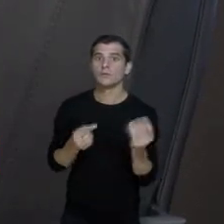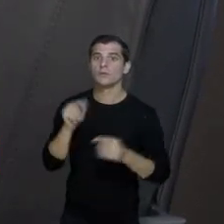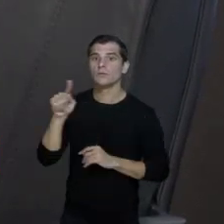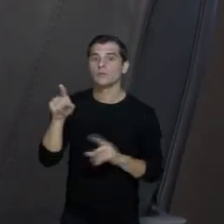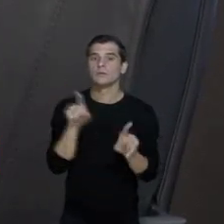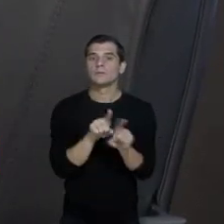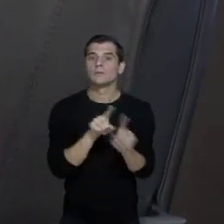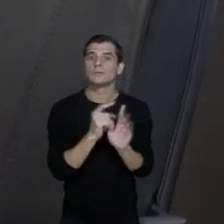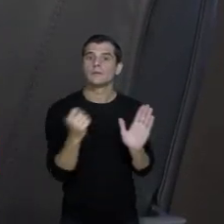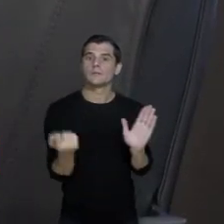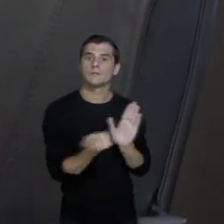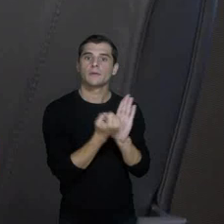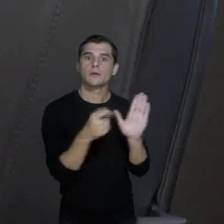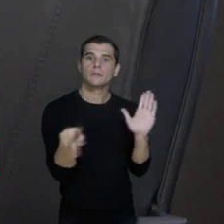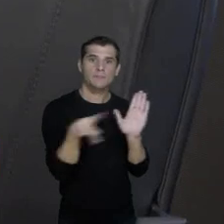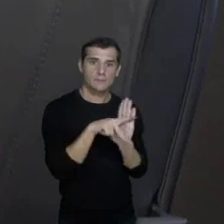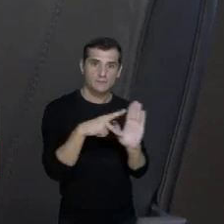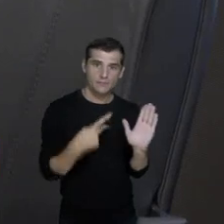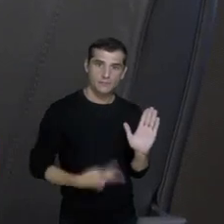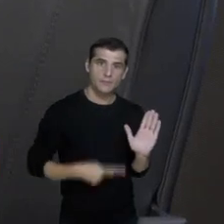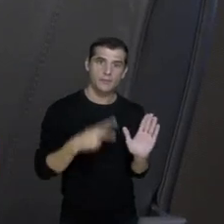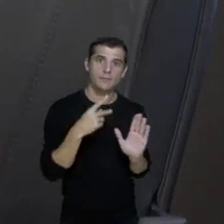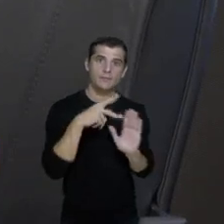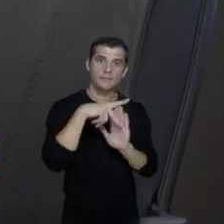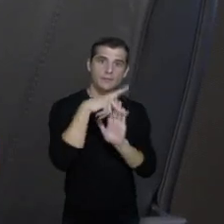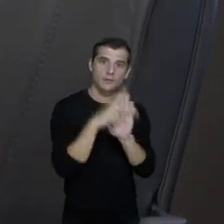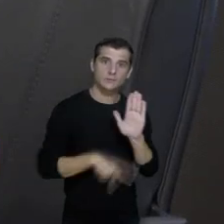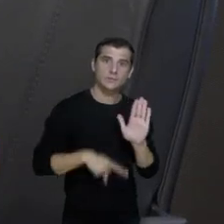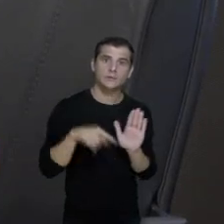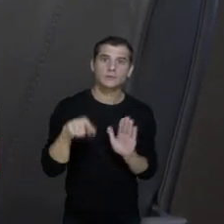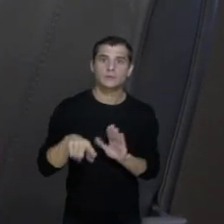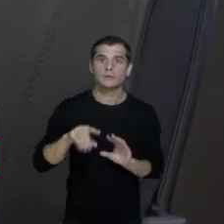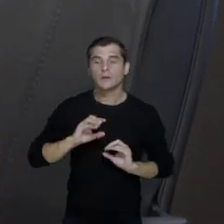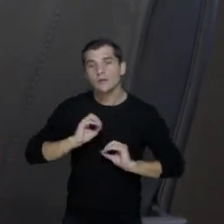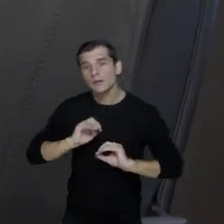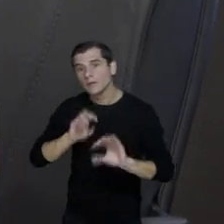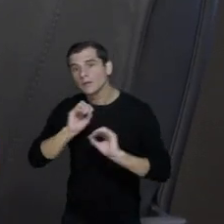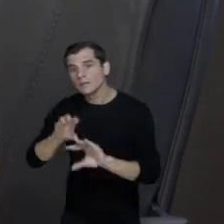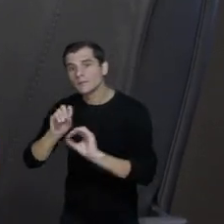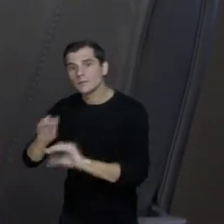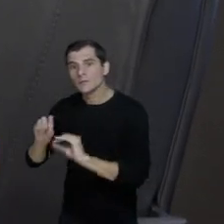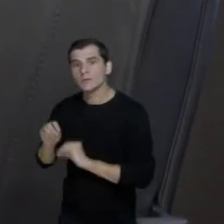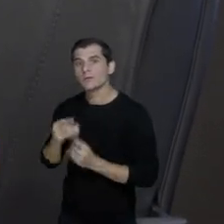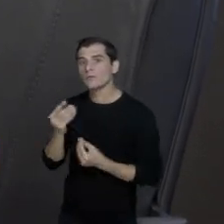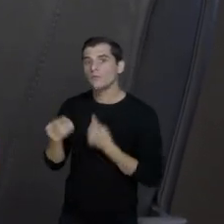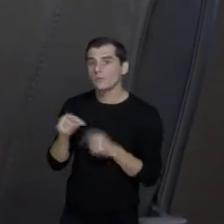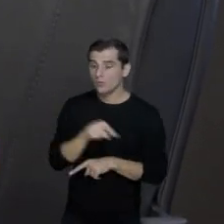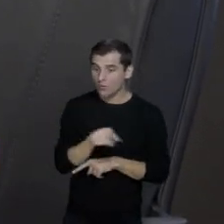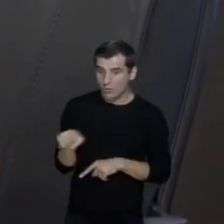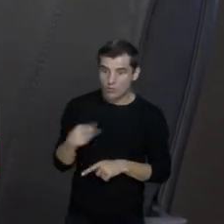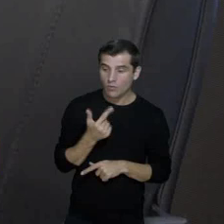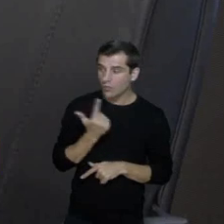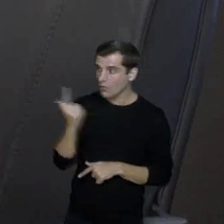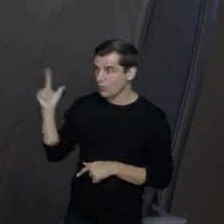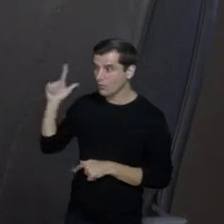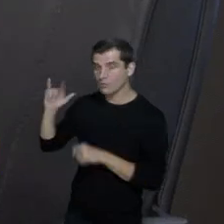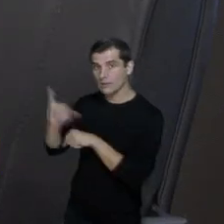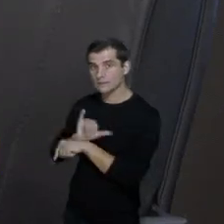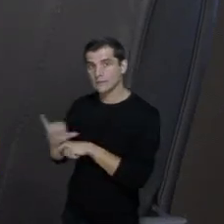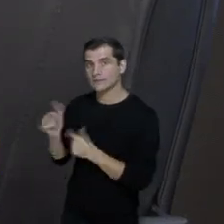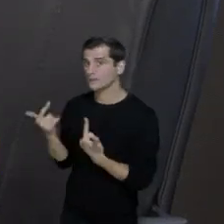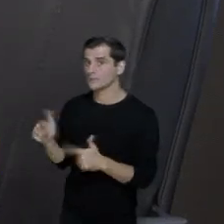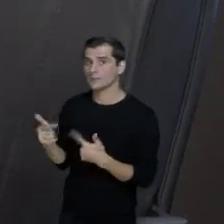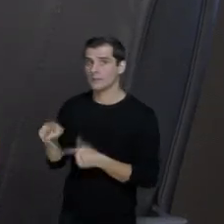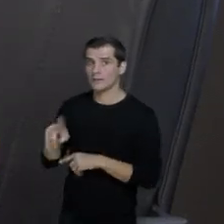projeto foi o educando porque eu sempre pensei cara não tem outra forma se não for a educação quando a gente fala de